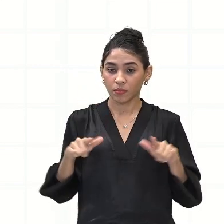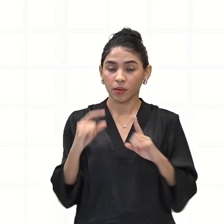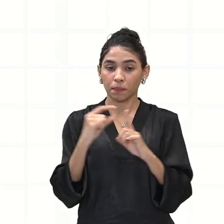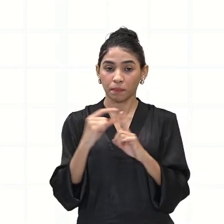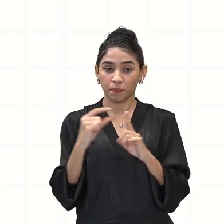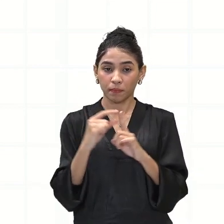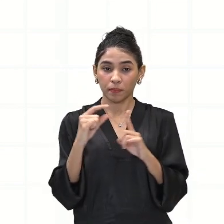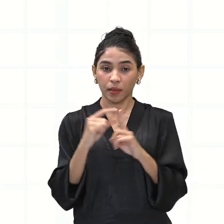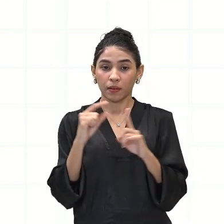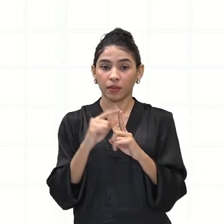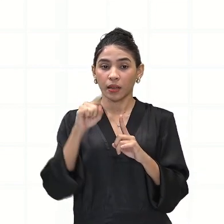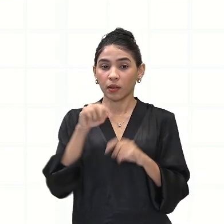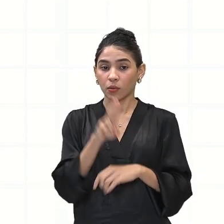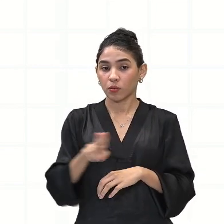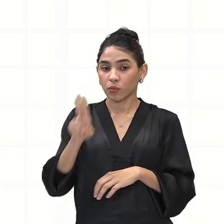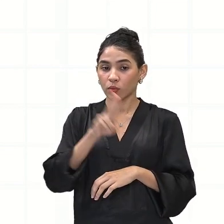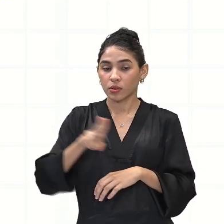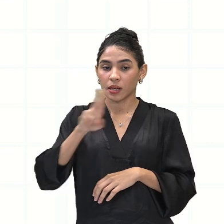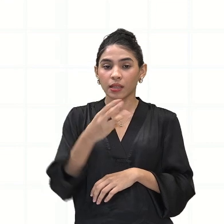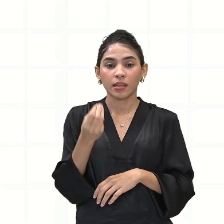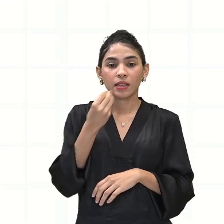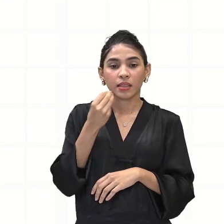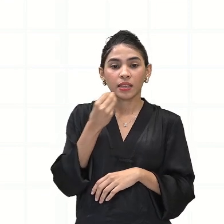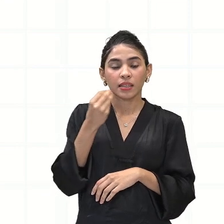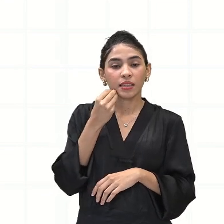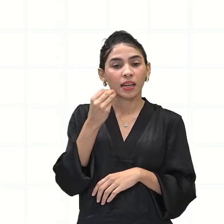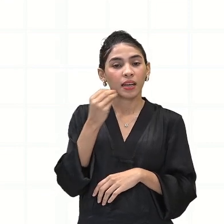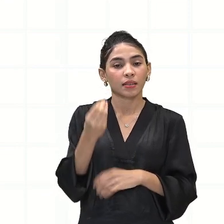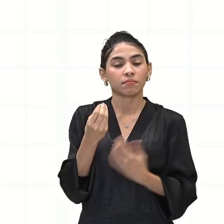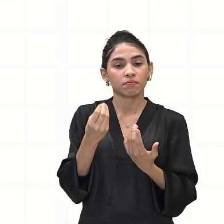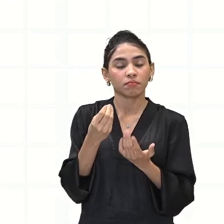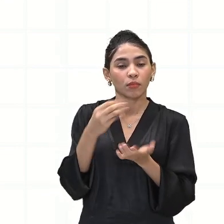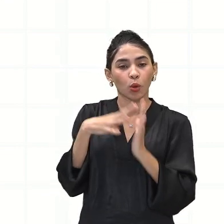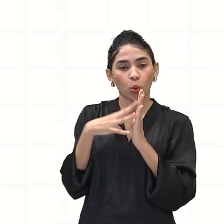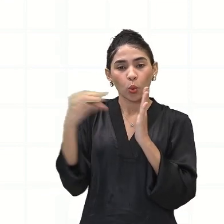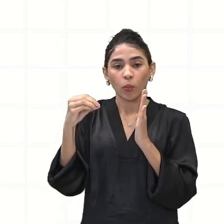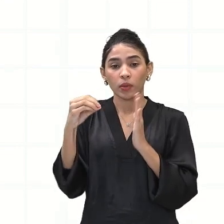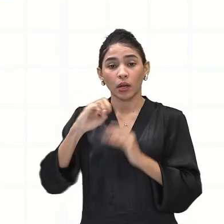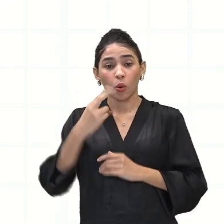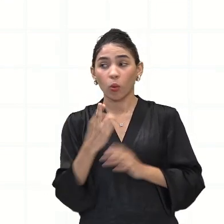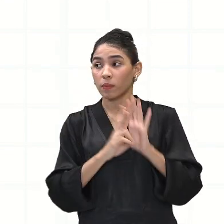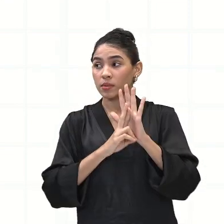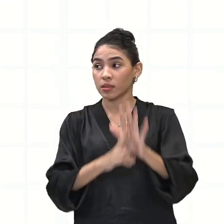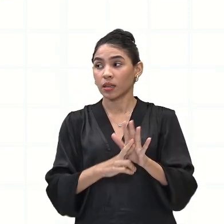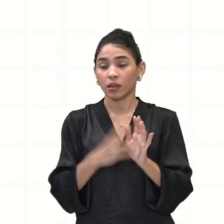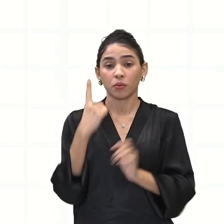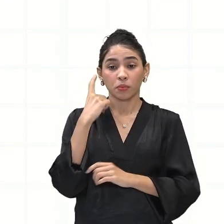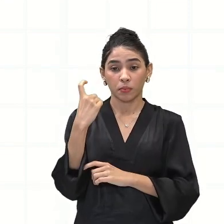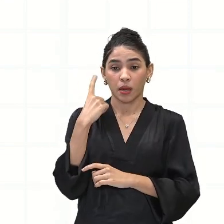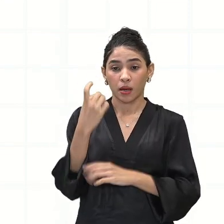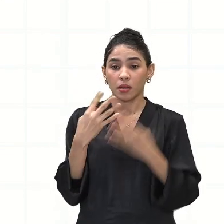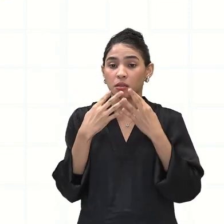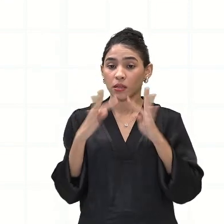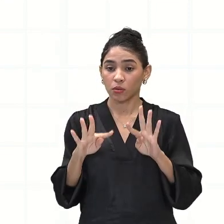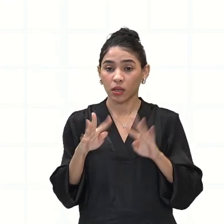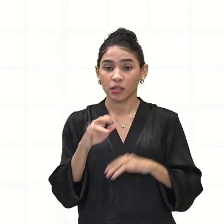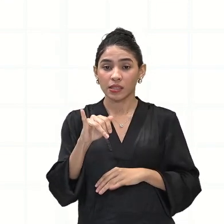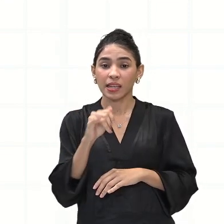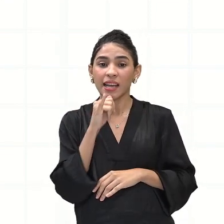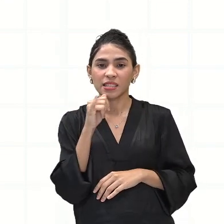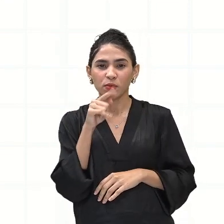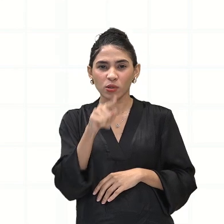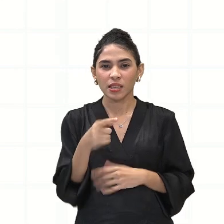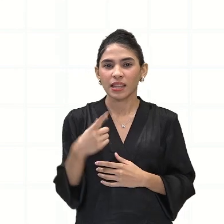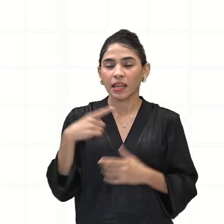palavra é utilizada para imitar ou representar um som natural. Então, quando você tem lá o seu